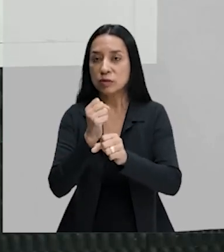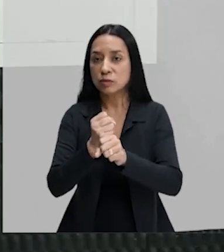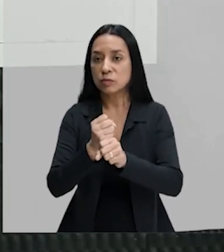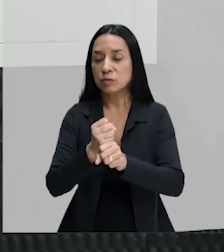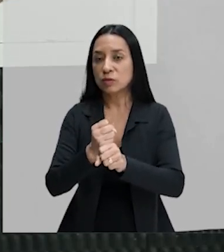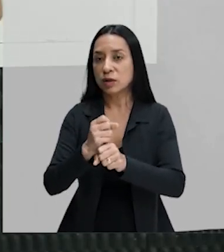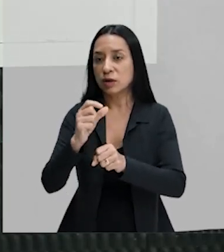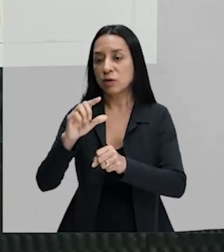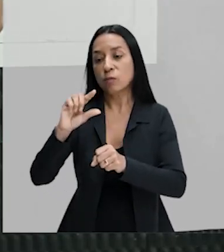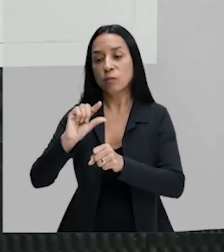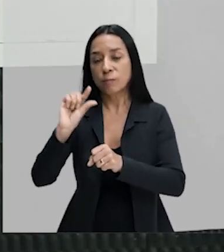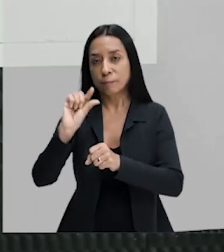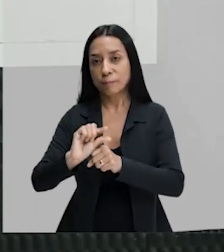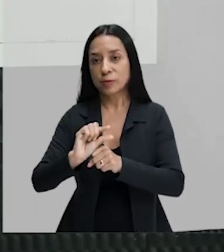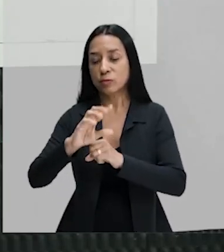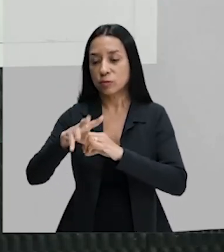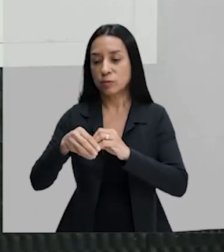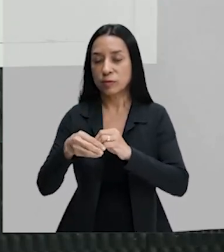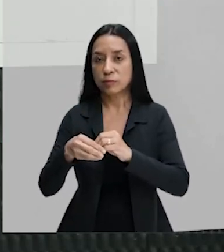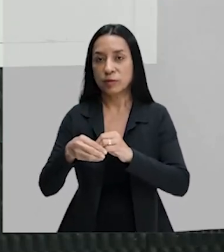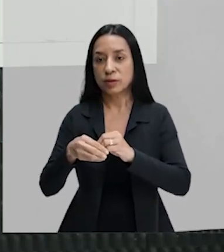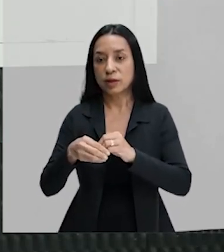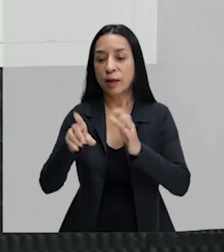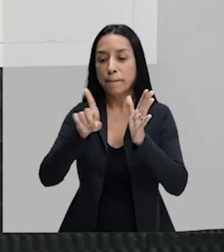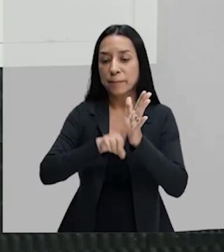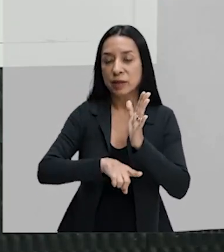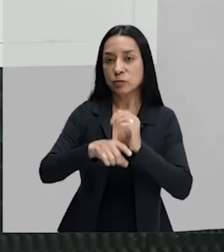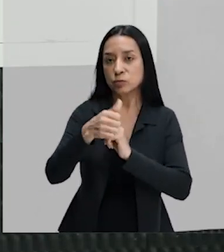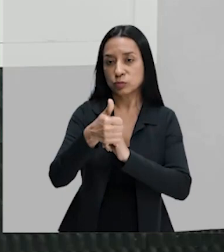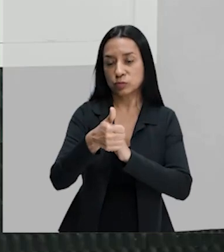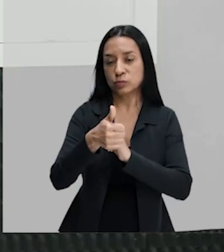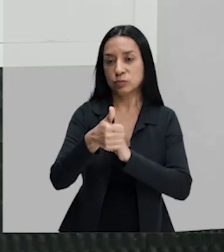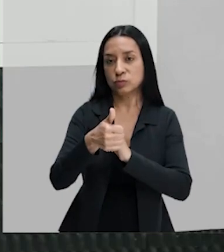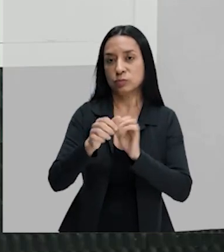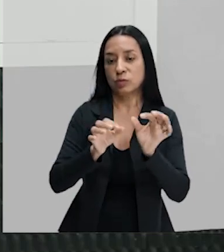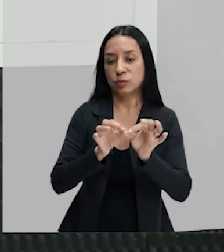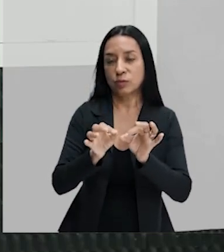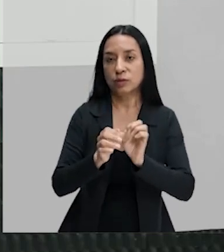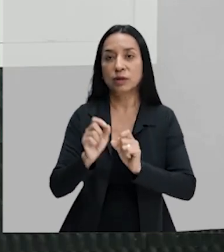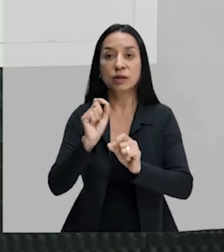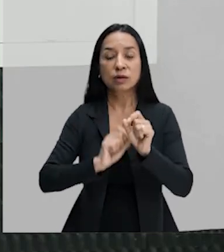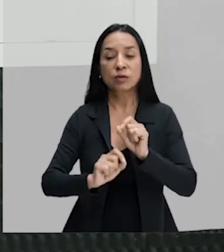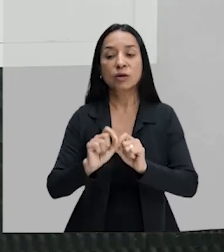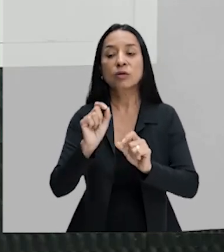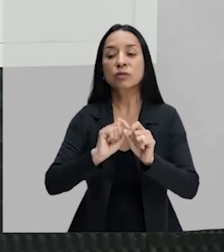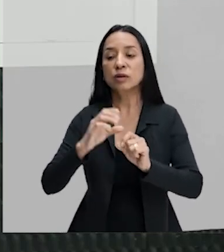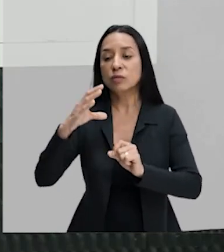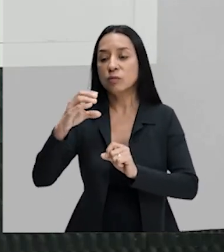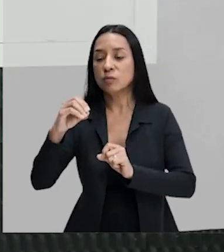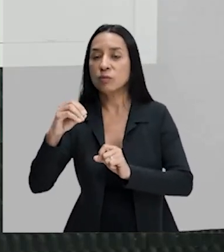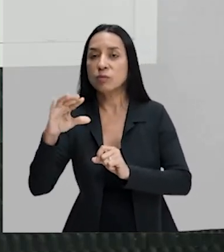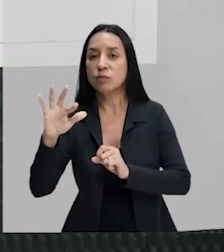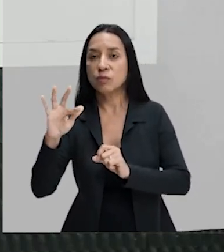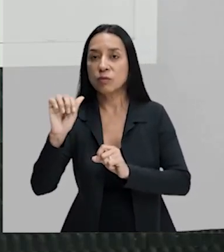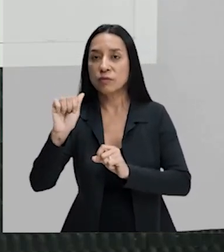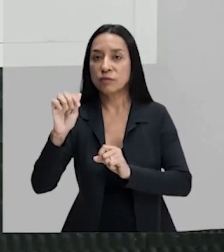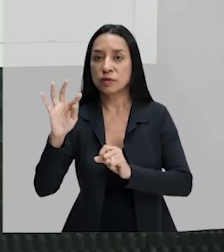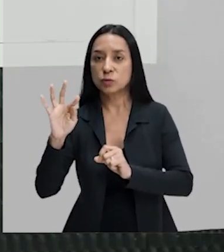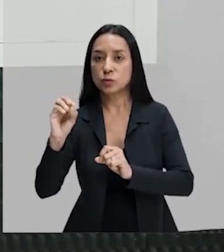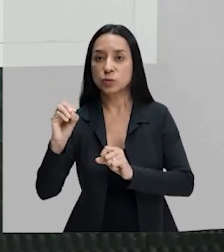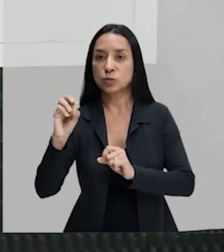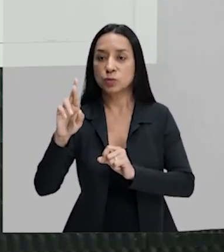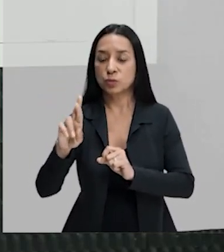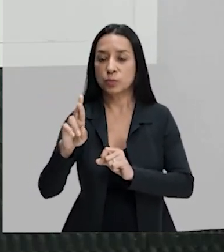a tua matriz original. Ok? Bom, vamos lá. Agora, pessoal, o que é um cofator? Tá? O que é